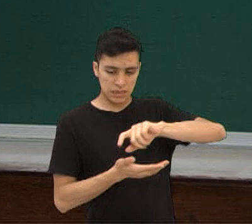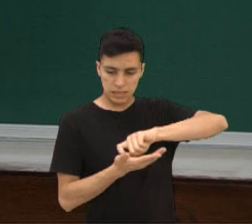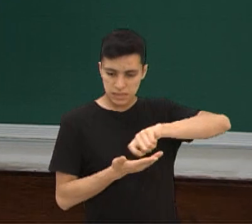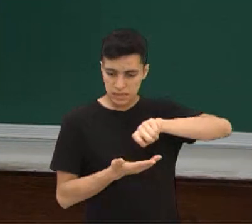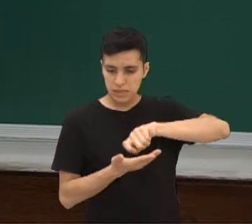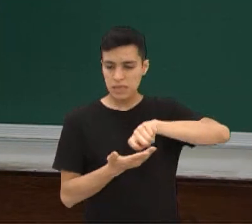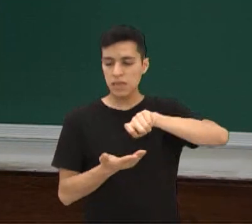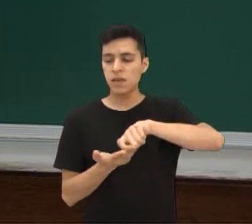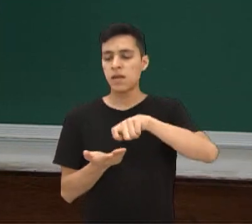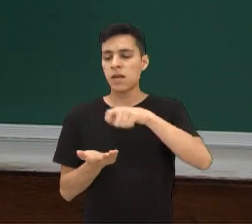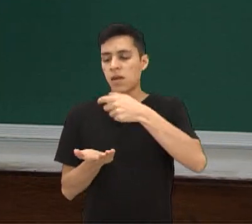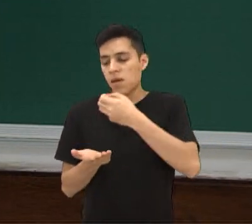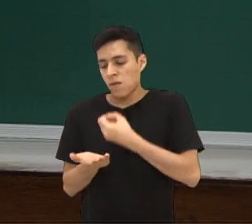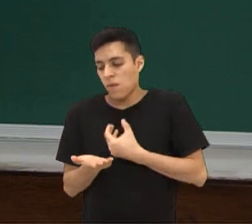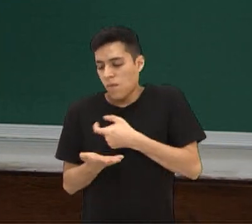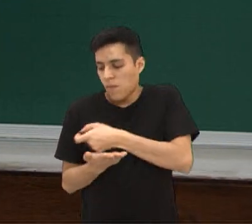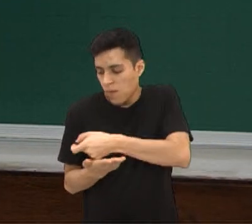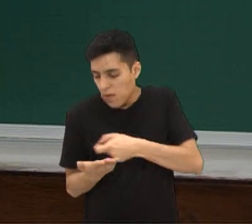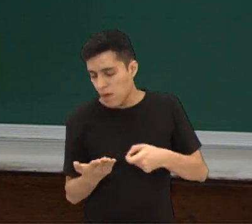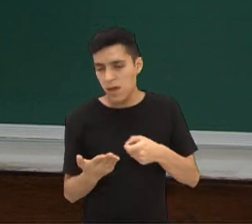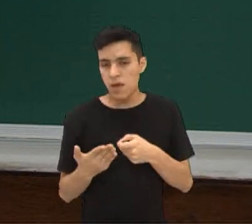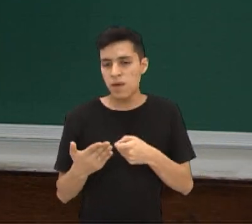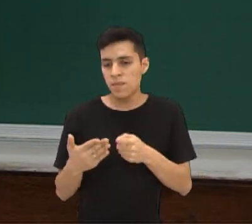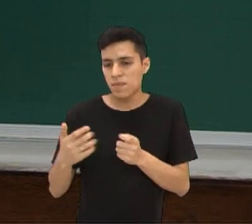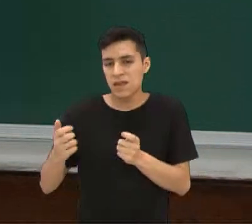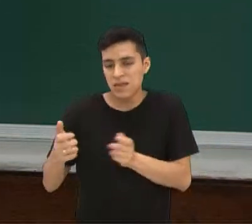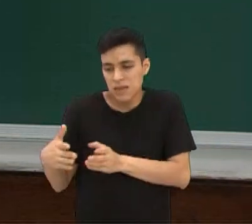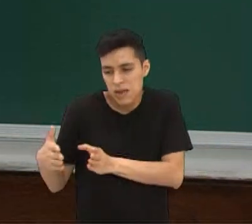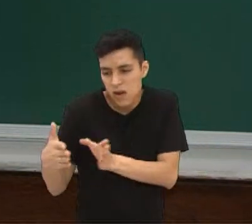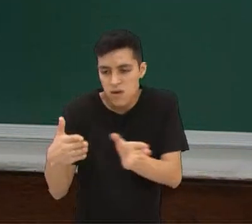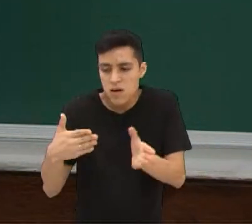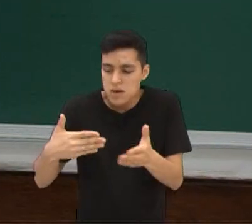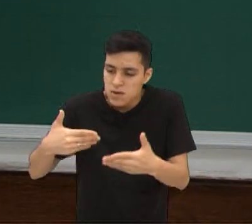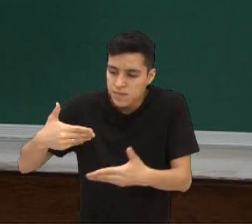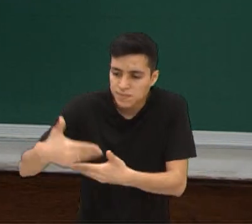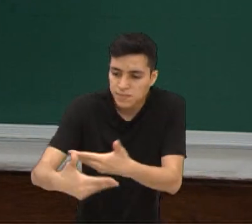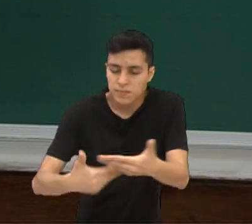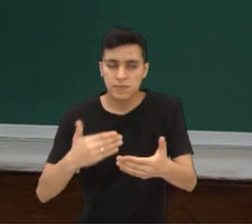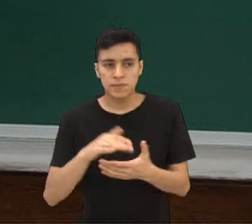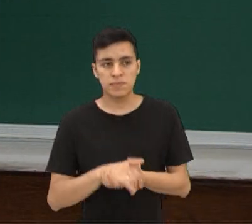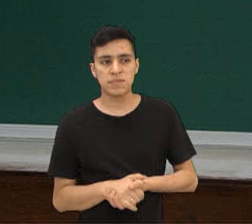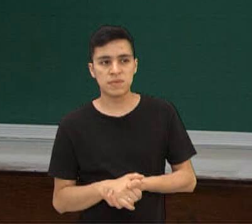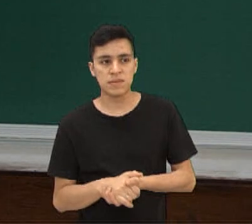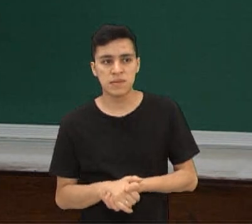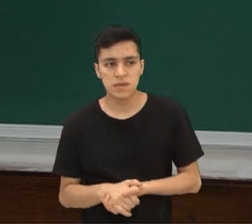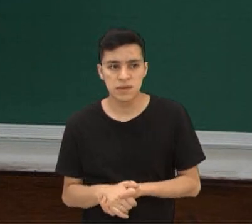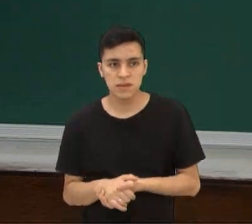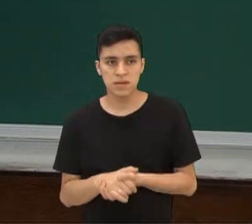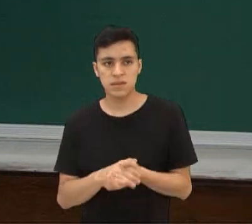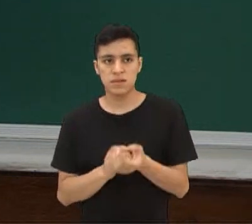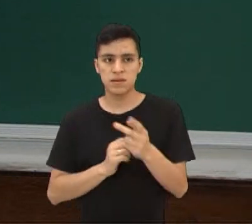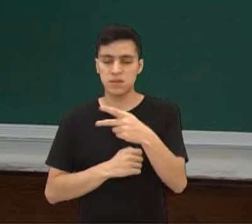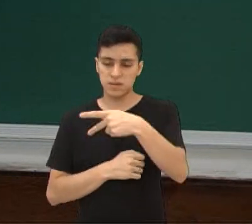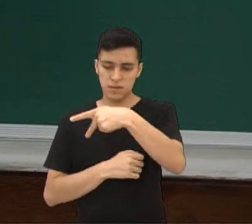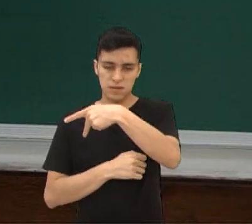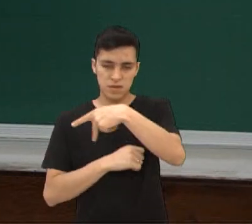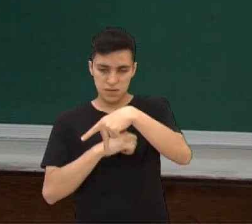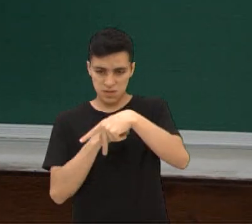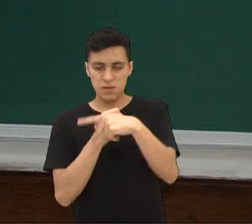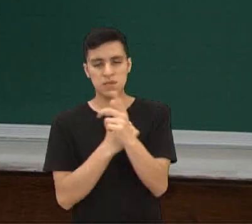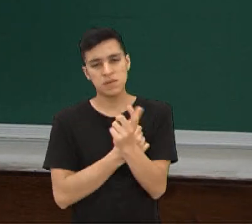Nós tiramos o sujeito da segunda frase. Por quê? Porque o pronome relativo faz essa